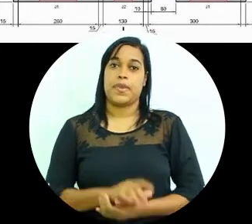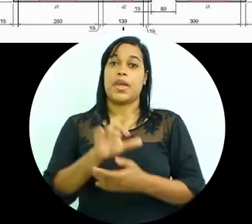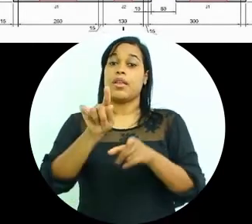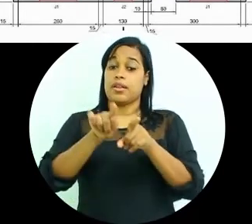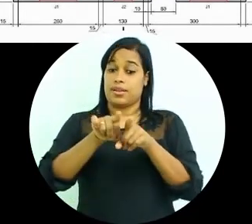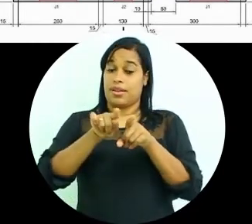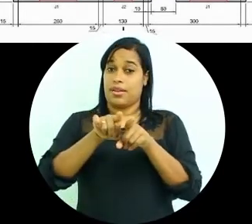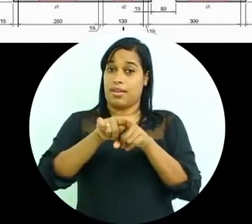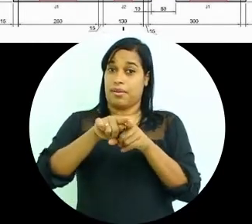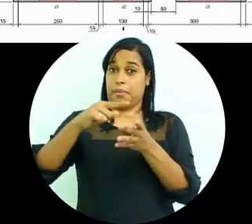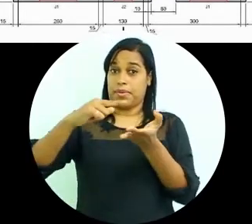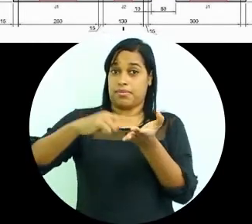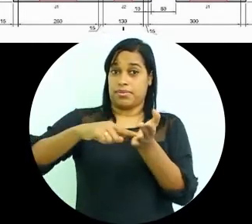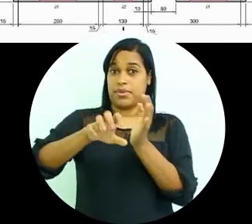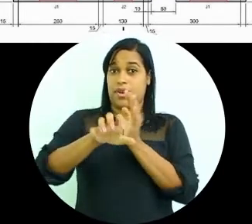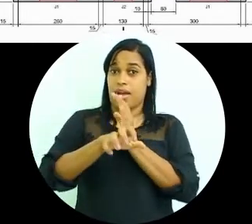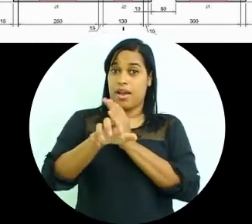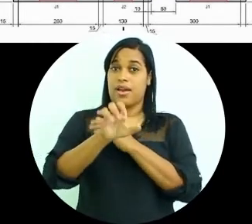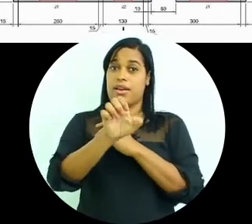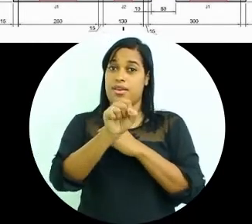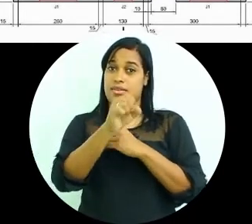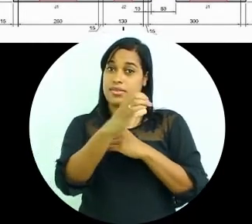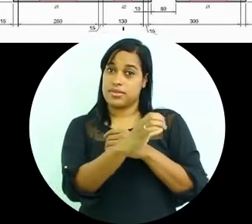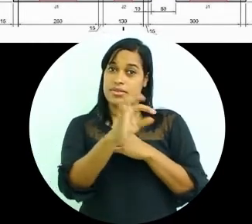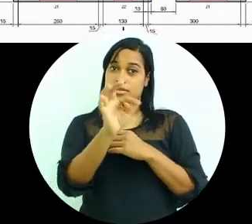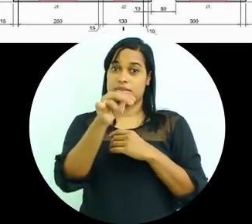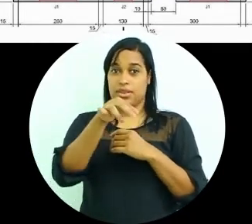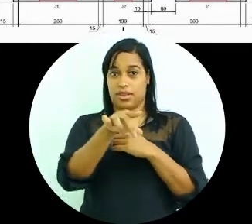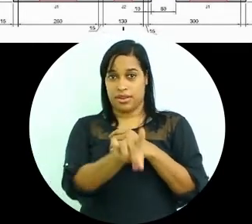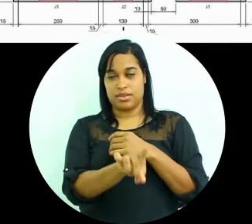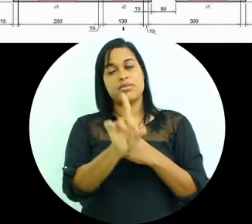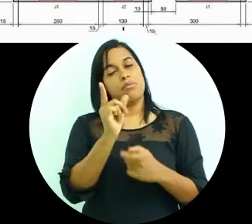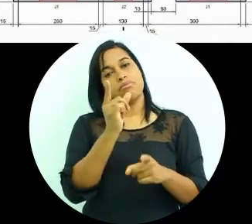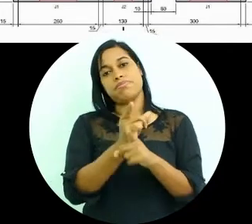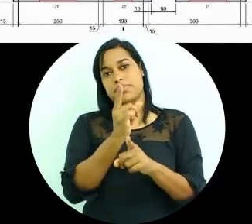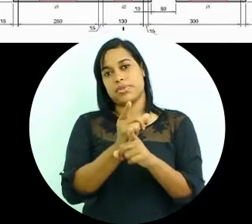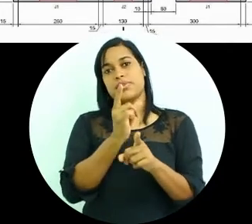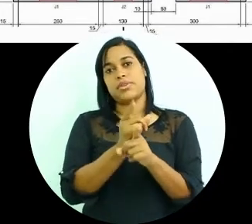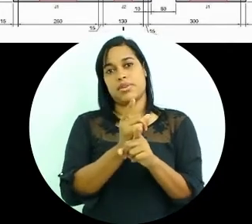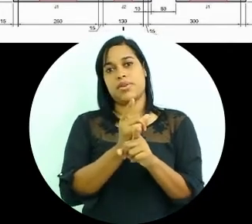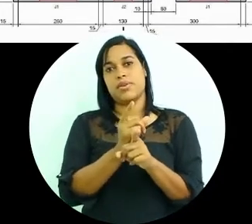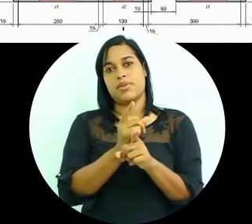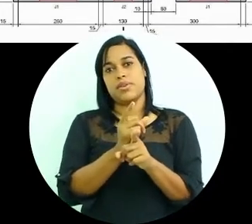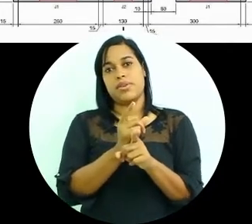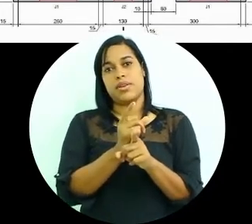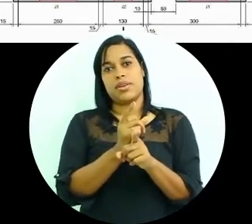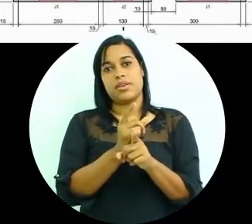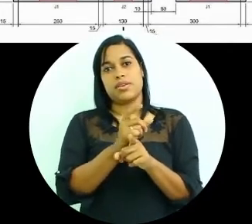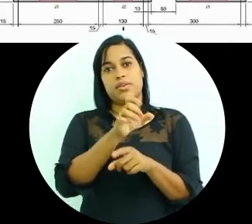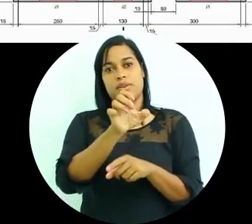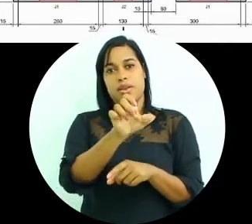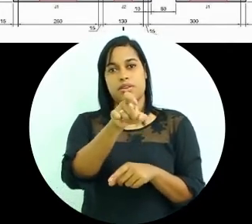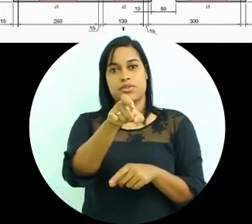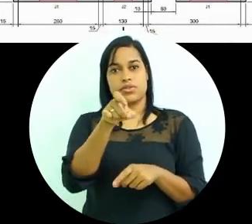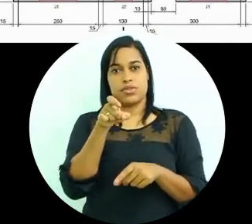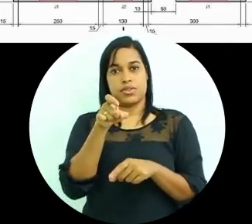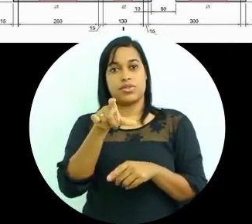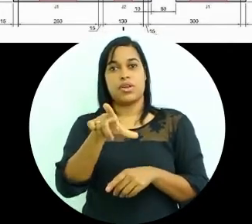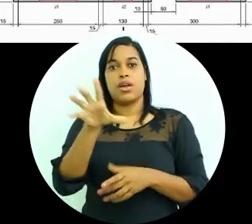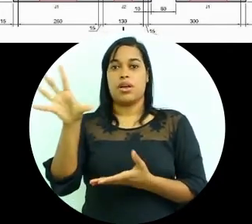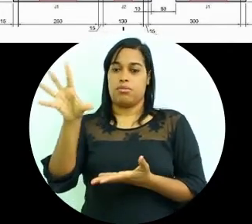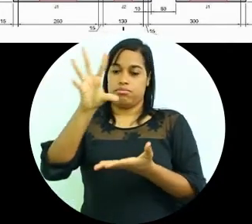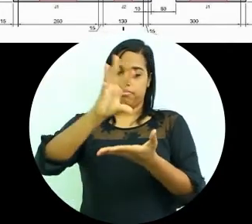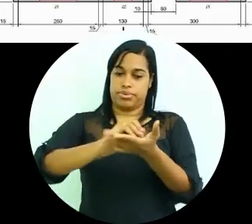E o comando Extend, também do menu Modify, mas pode ser encontrado com o comando